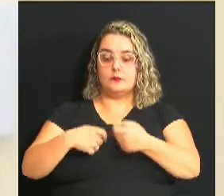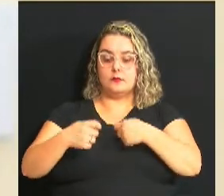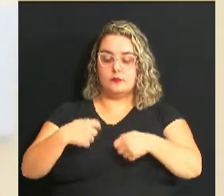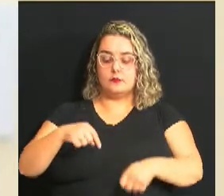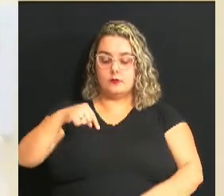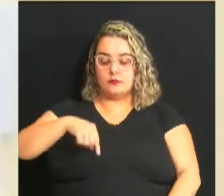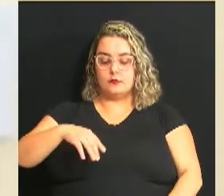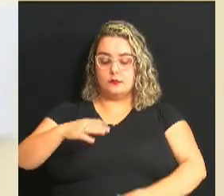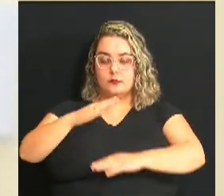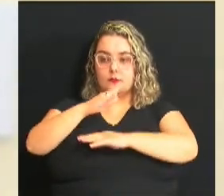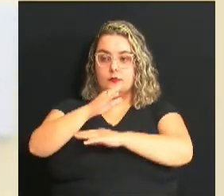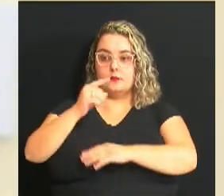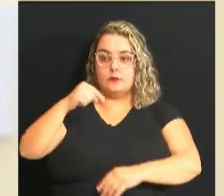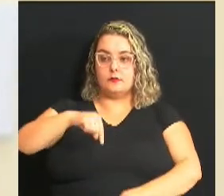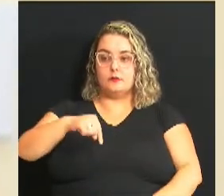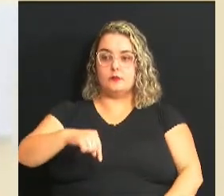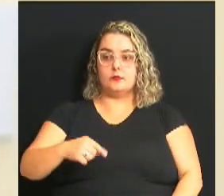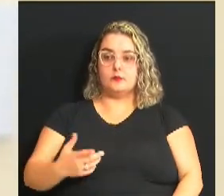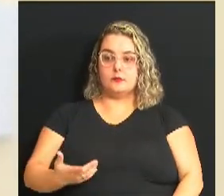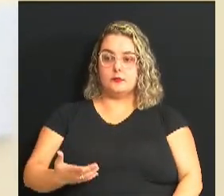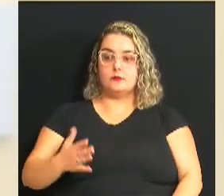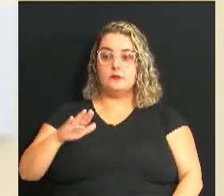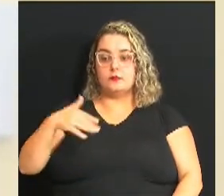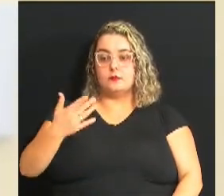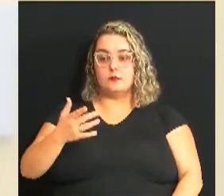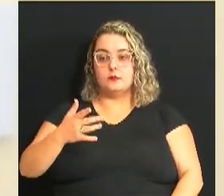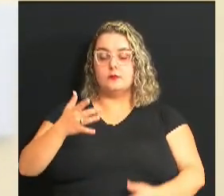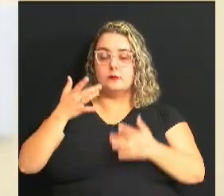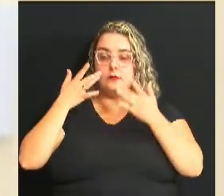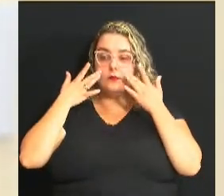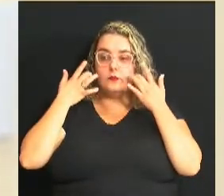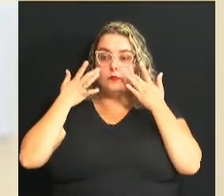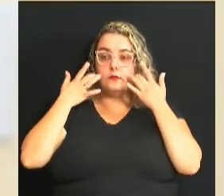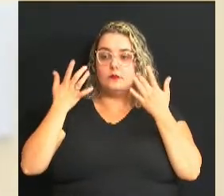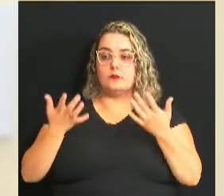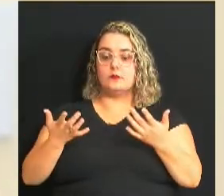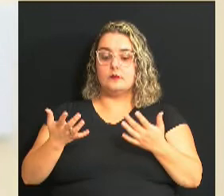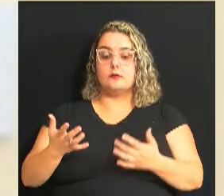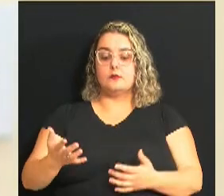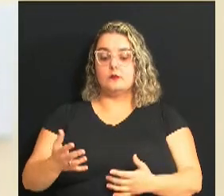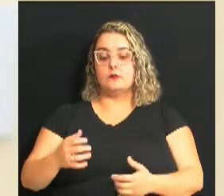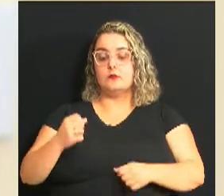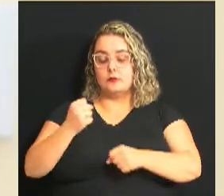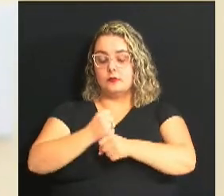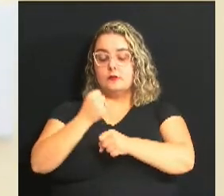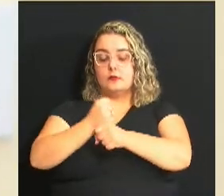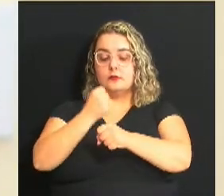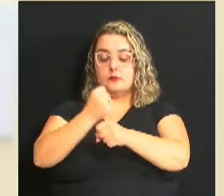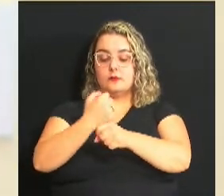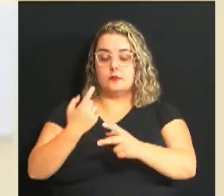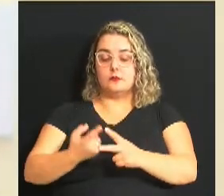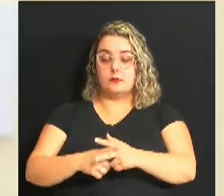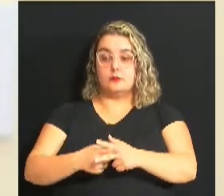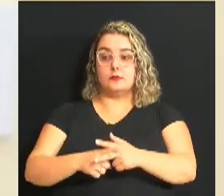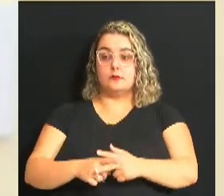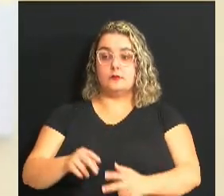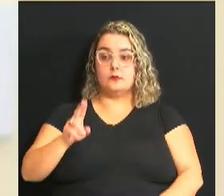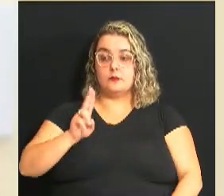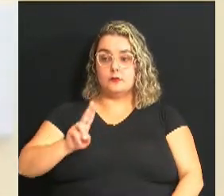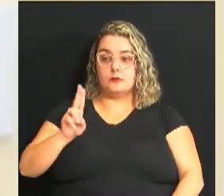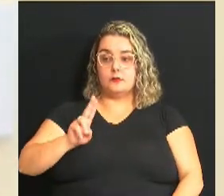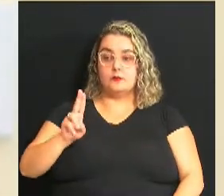cá, de que quando esse teatro fosse feita a obra, que ele seria usado durante o